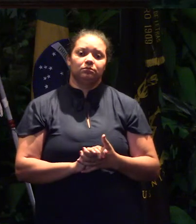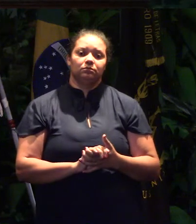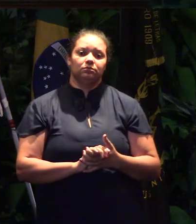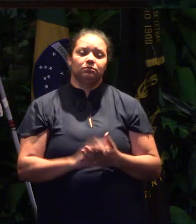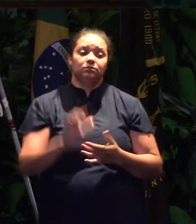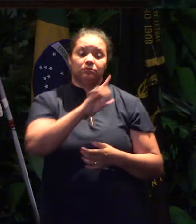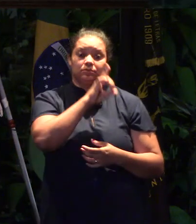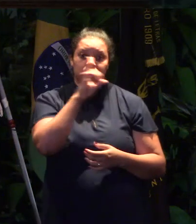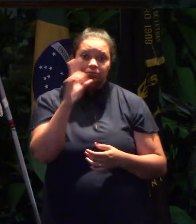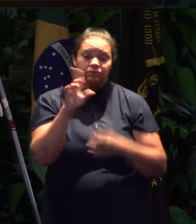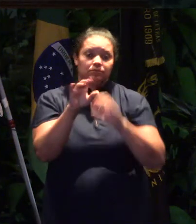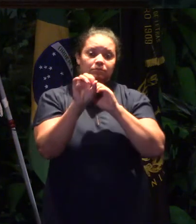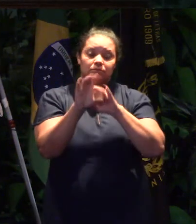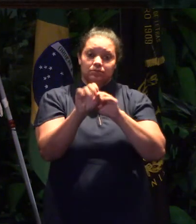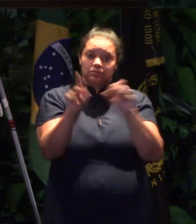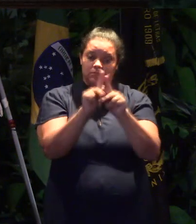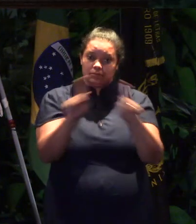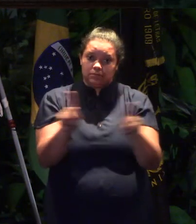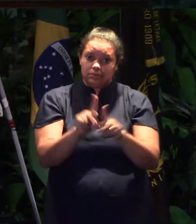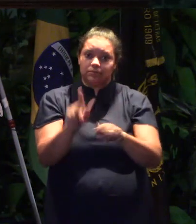de educadores de deficientes visuais,